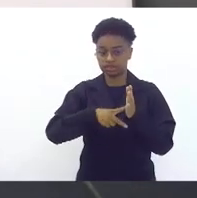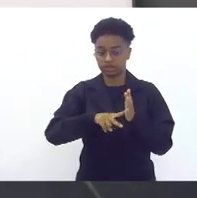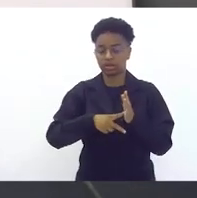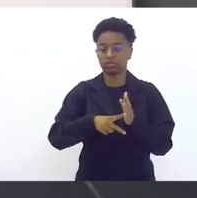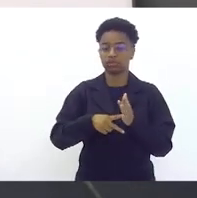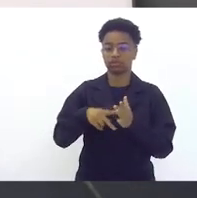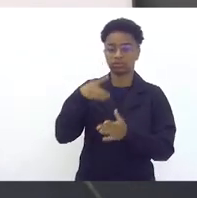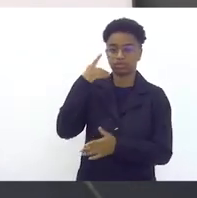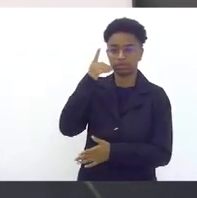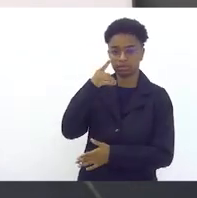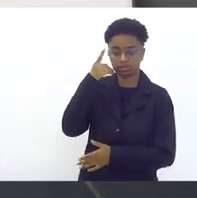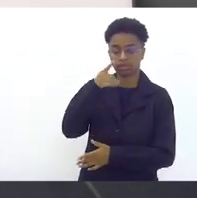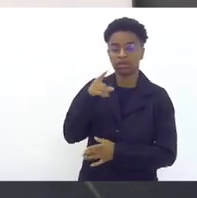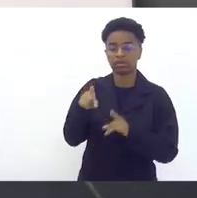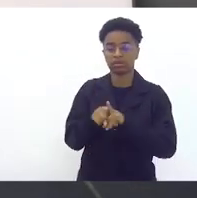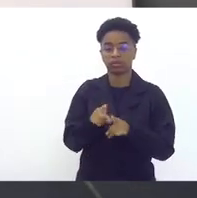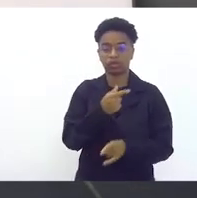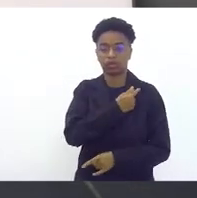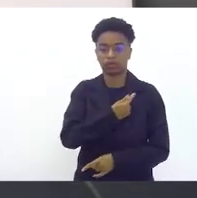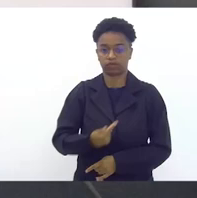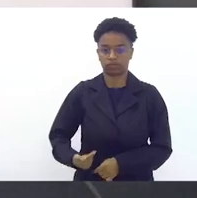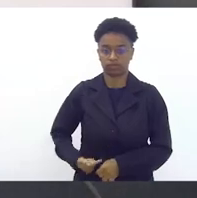parlamento e o governador Cláudio Castro.